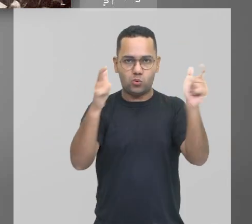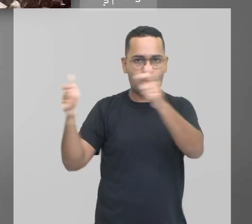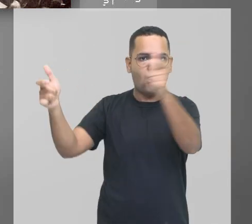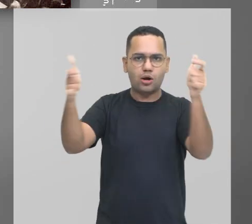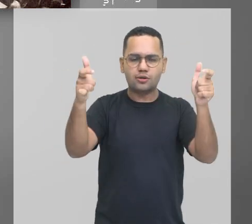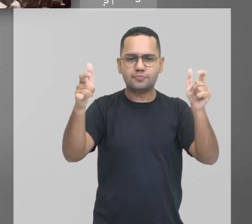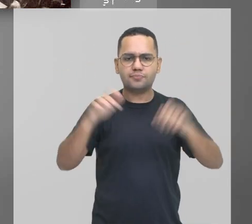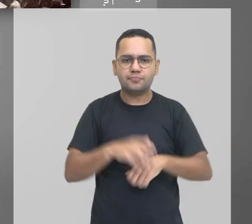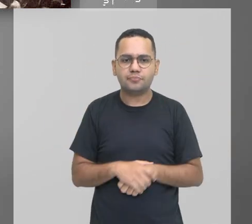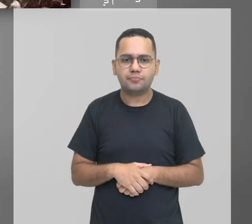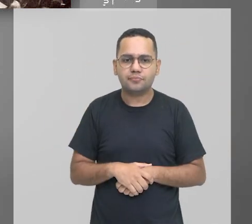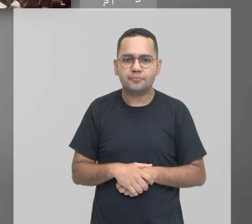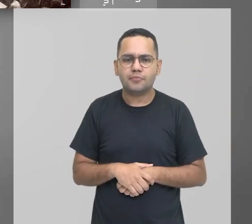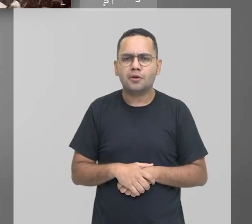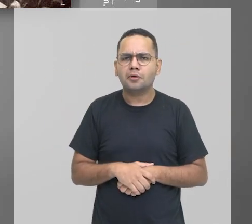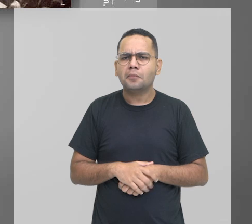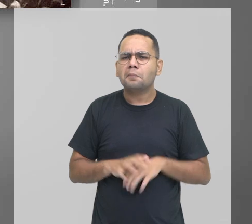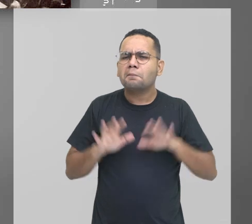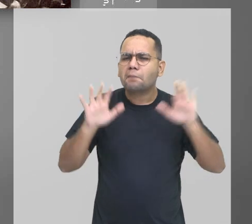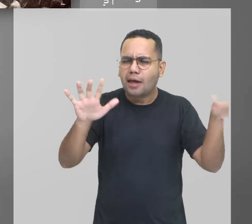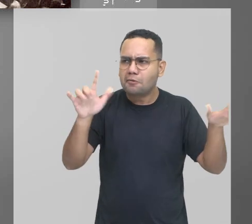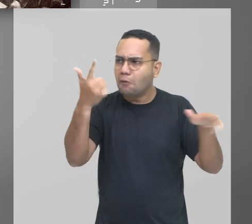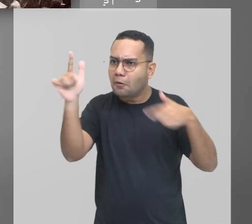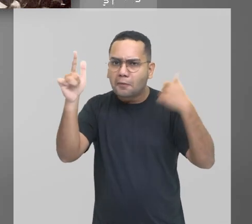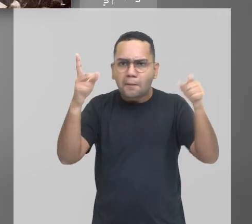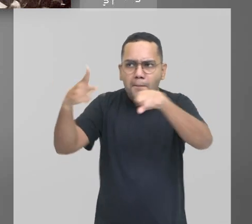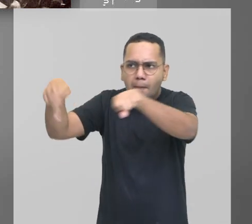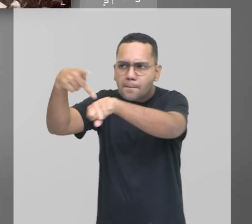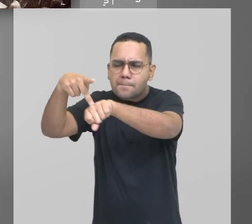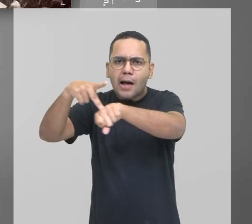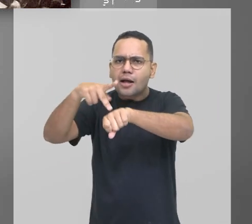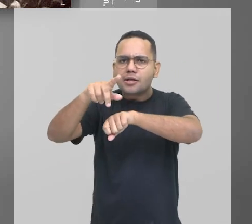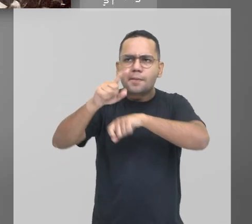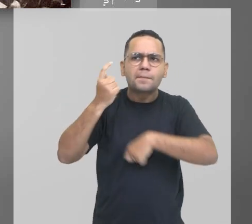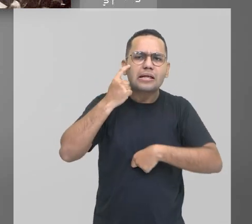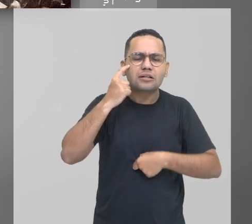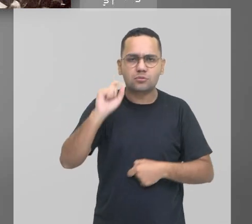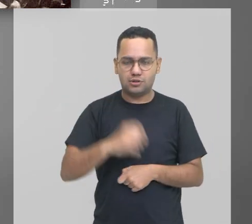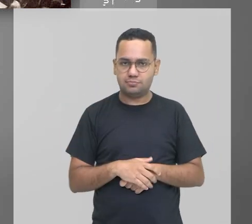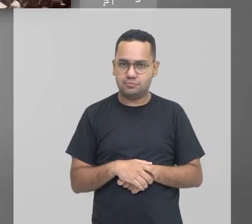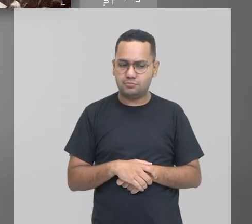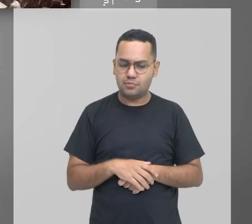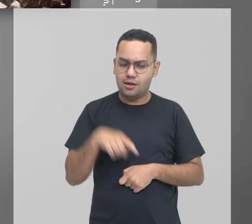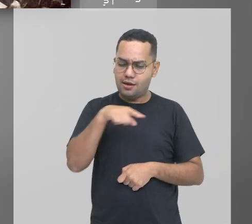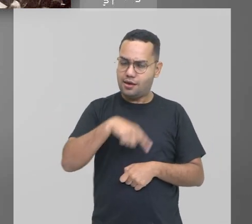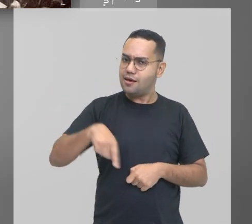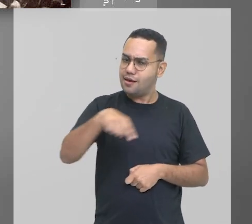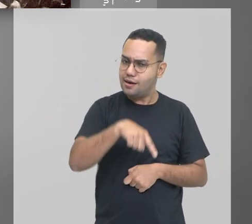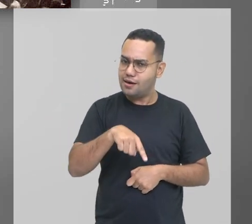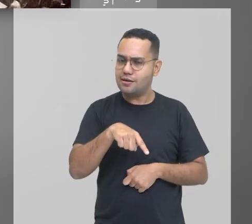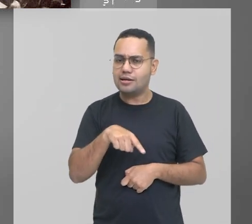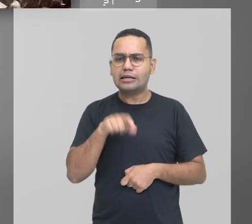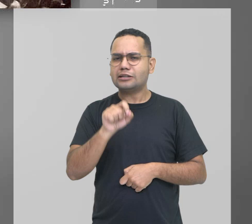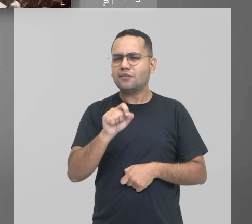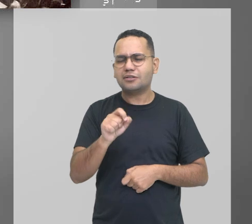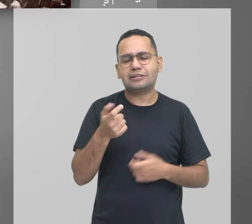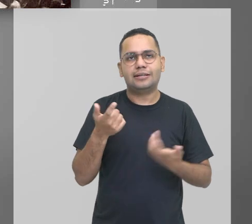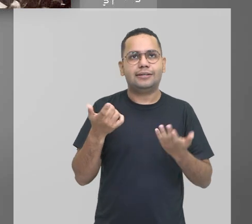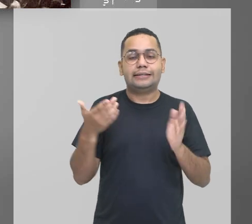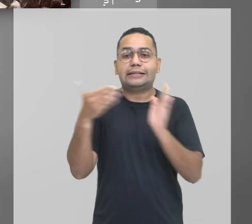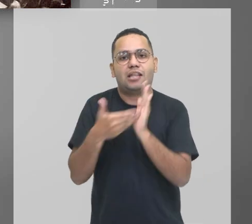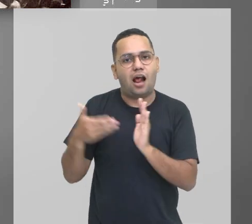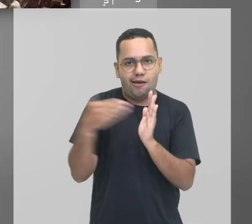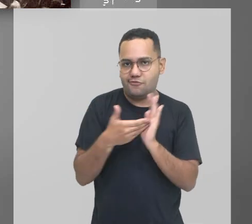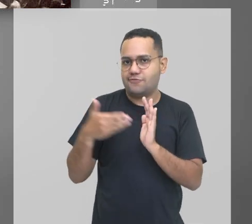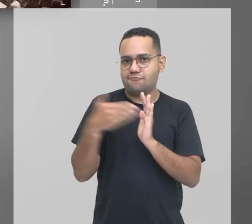medida deles? Isolar a Rússia. A Rússia deveria ser isolada politicamente e militarmente.